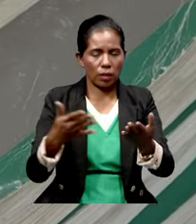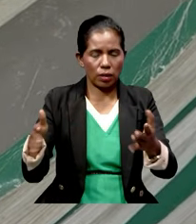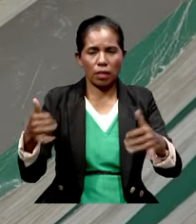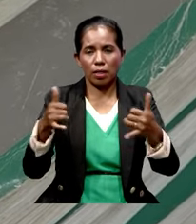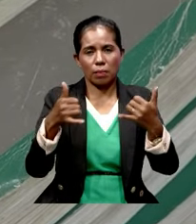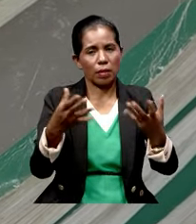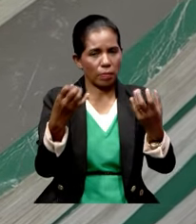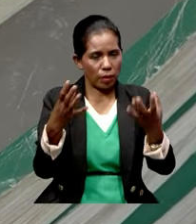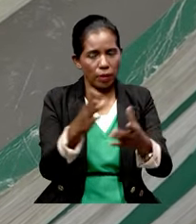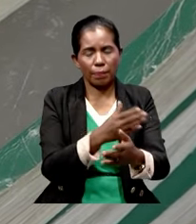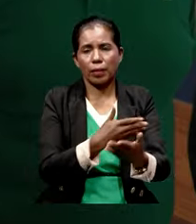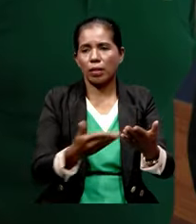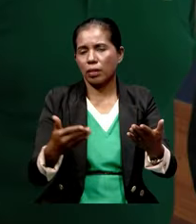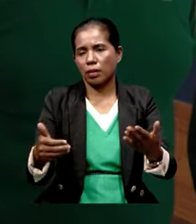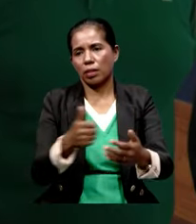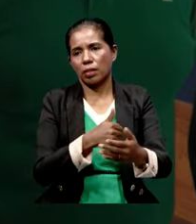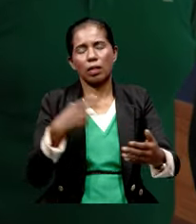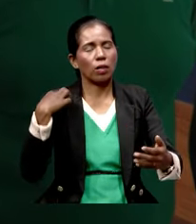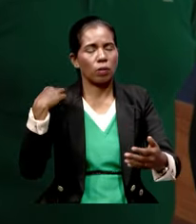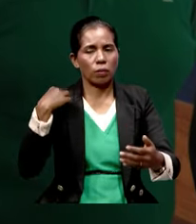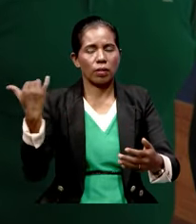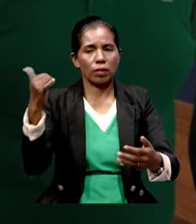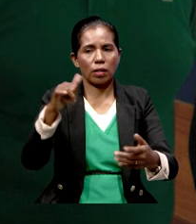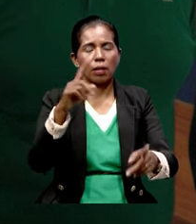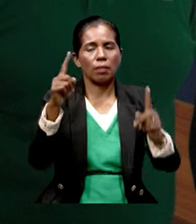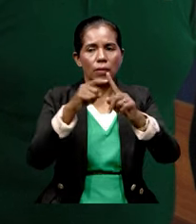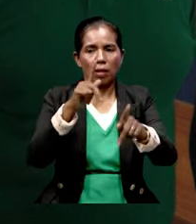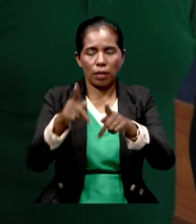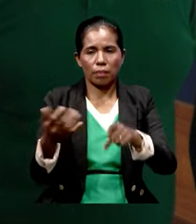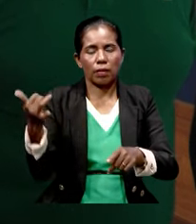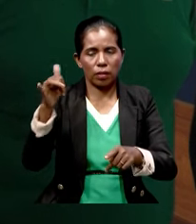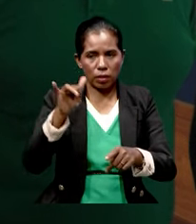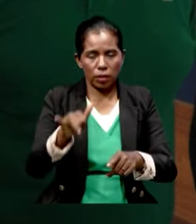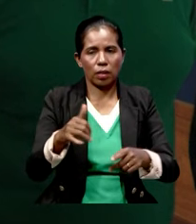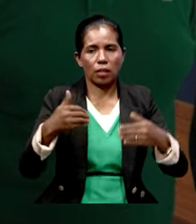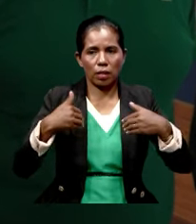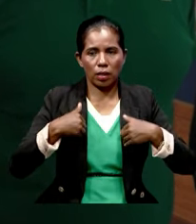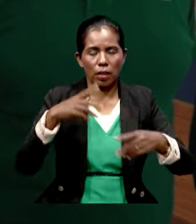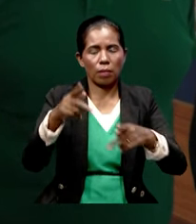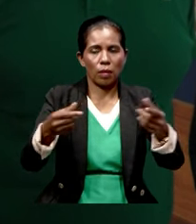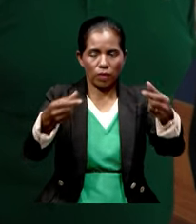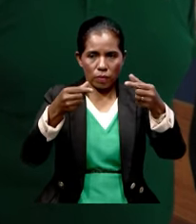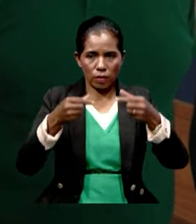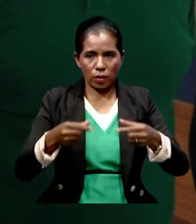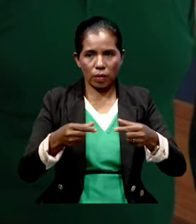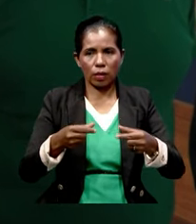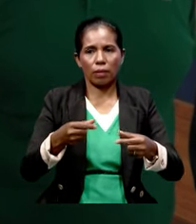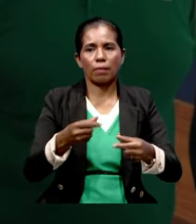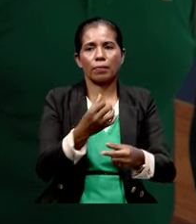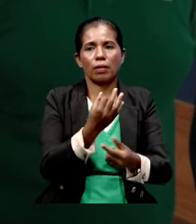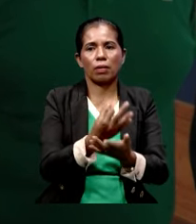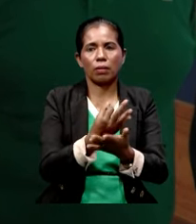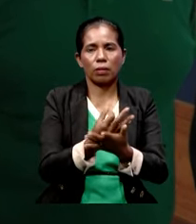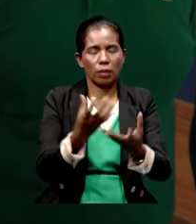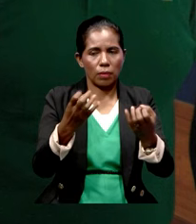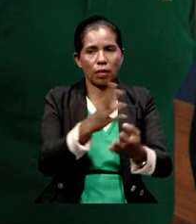barak hotan sasan roupa sira ba ema sira na be e a ema fomai o San Barak na be e a laran e